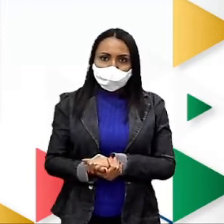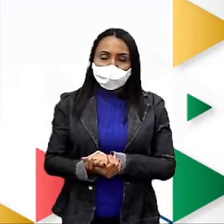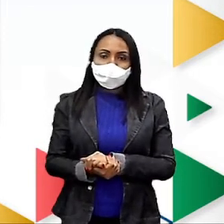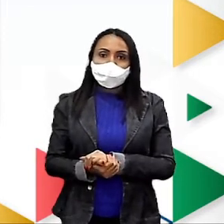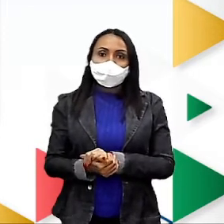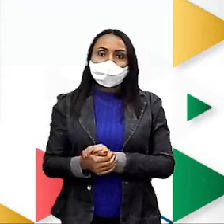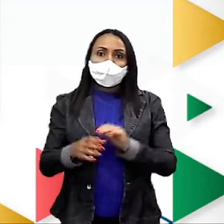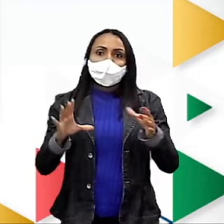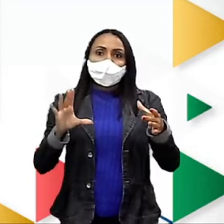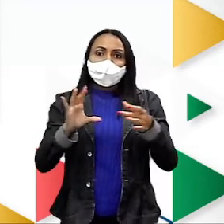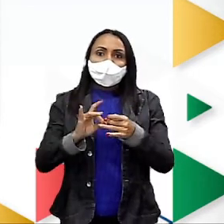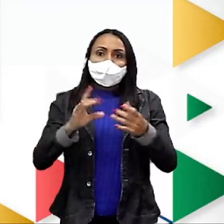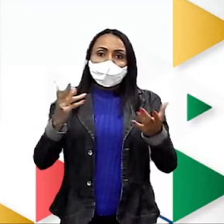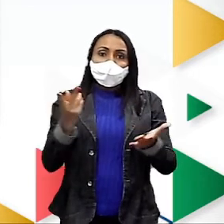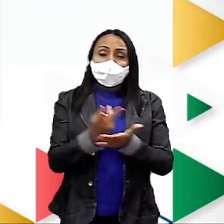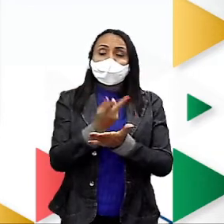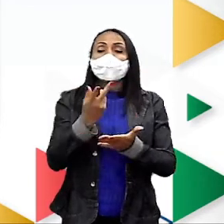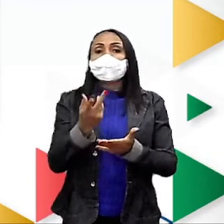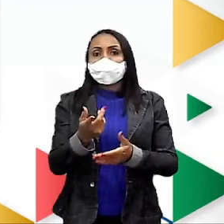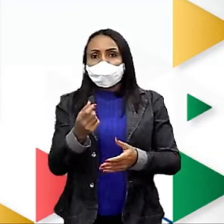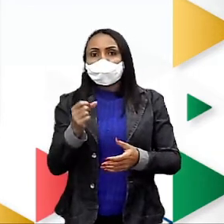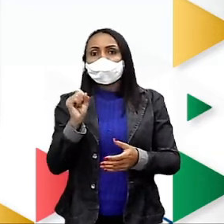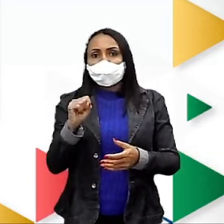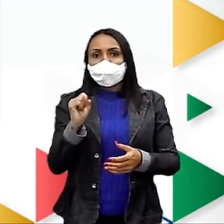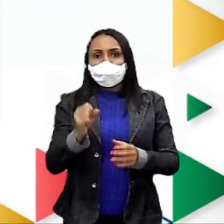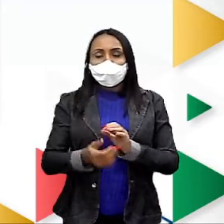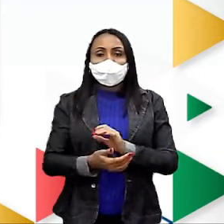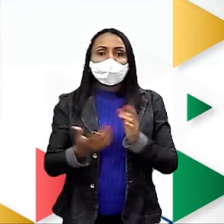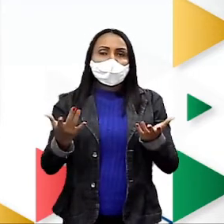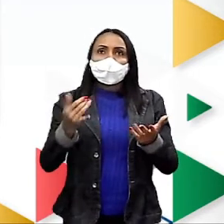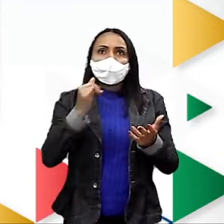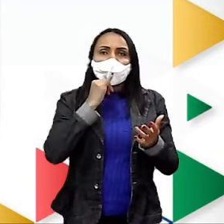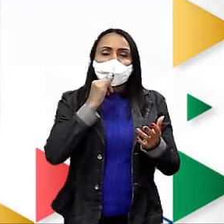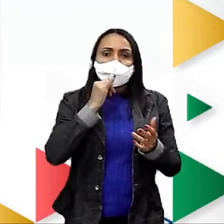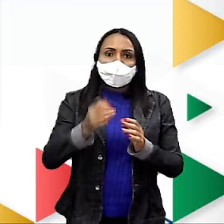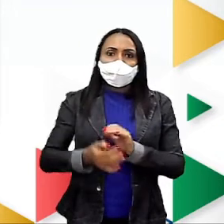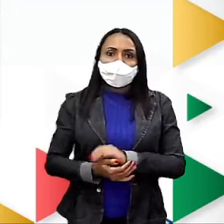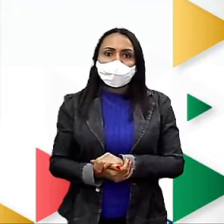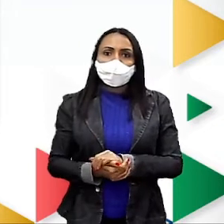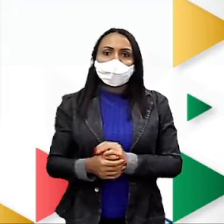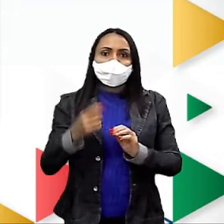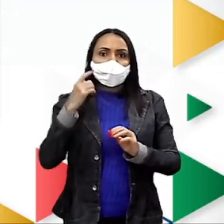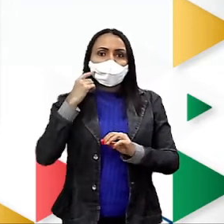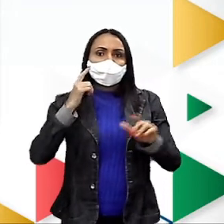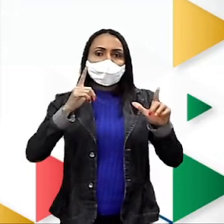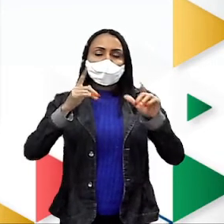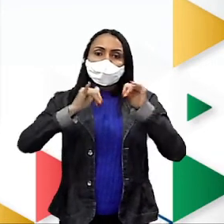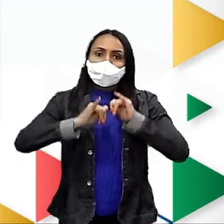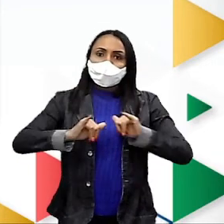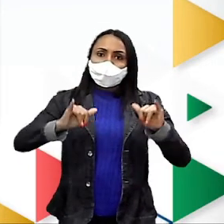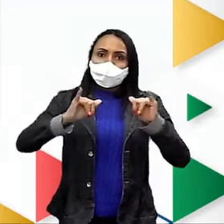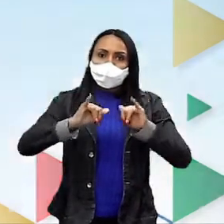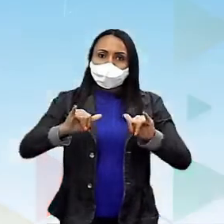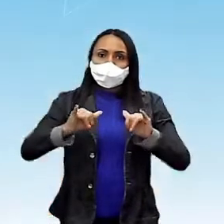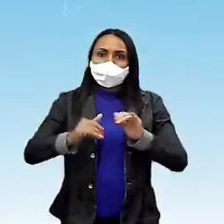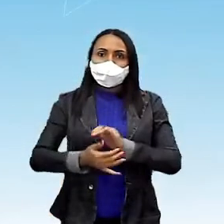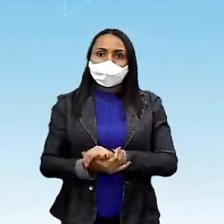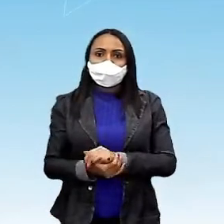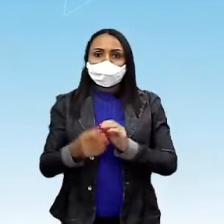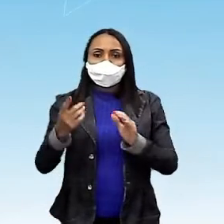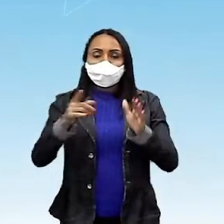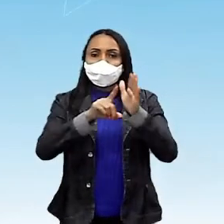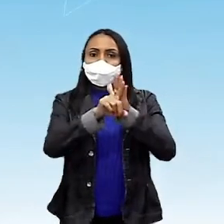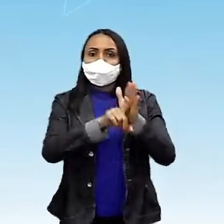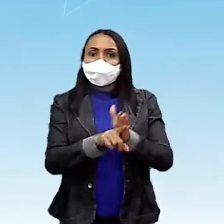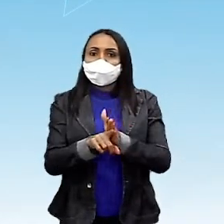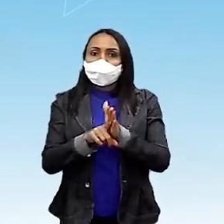a um fato que esteja em alta. Por exemplo, nós assistimos aos noticiários sobre